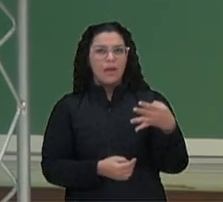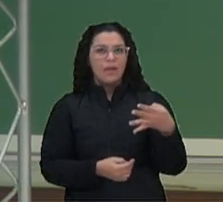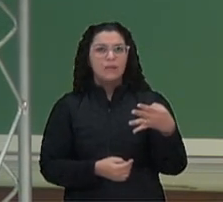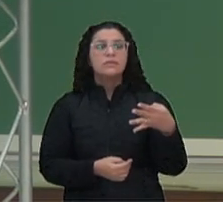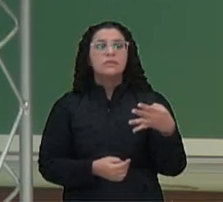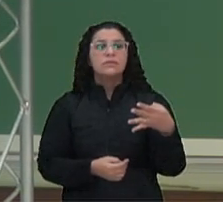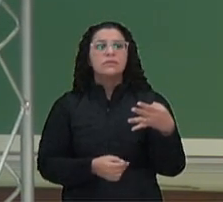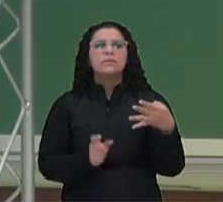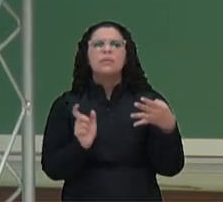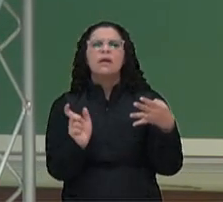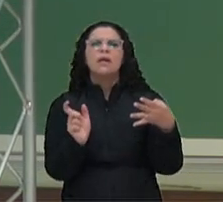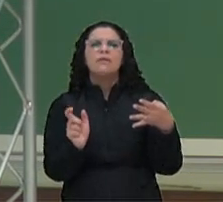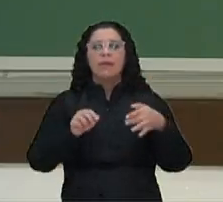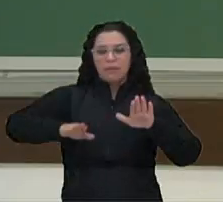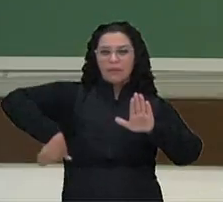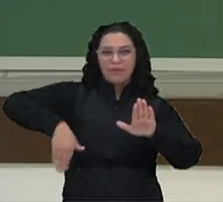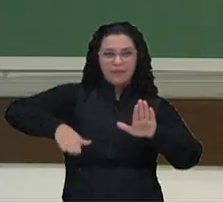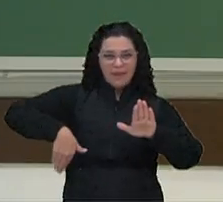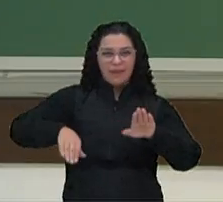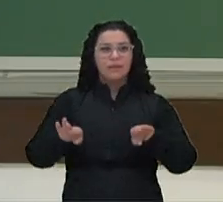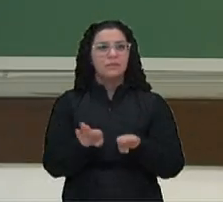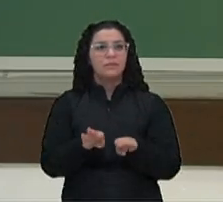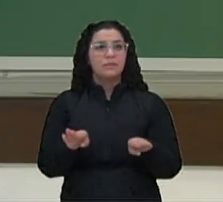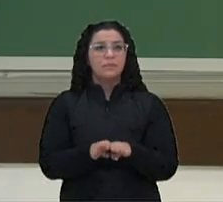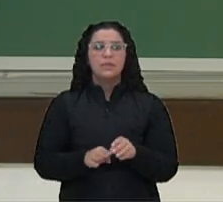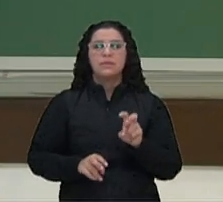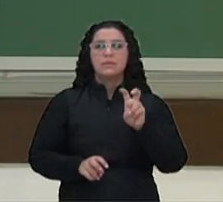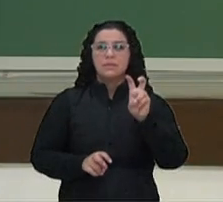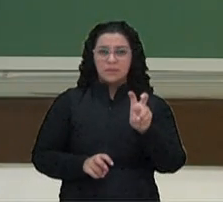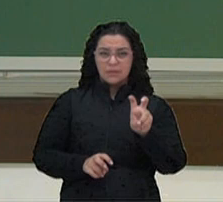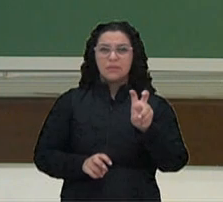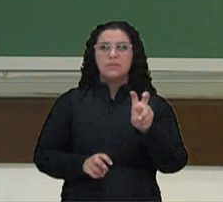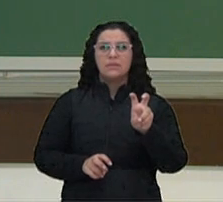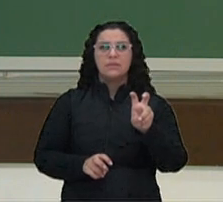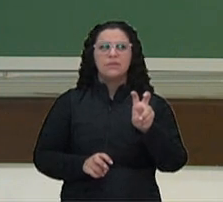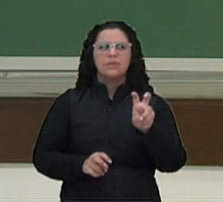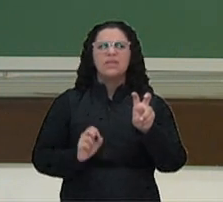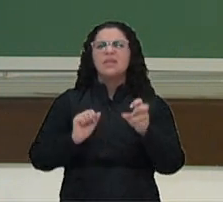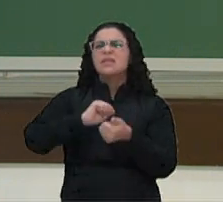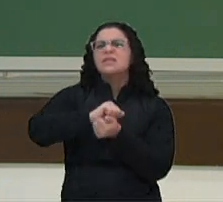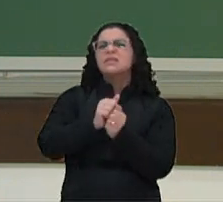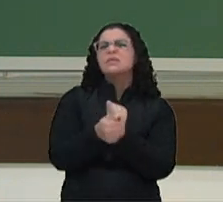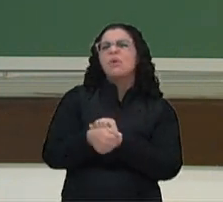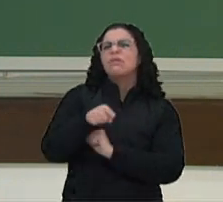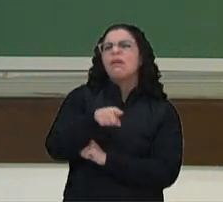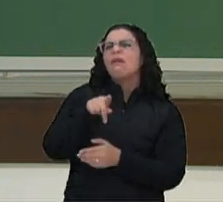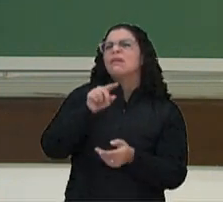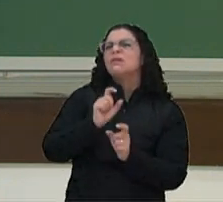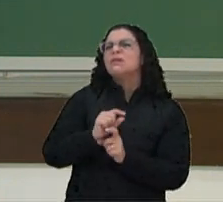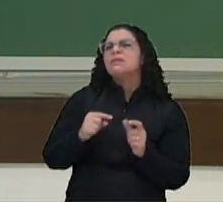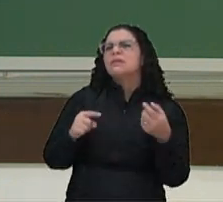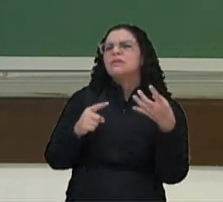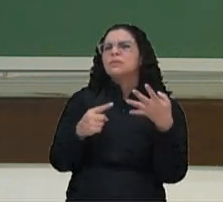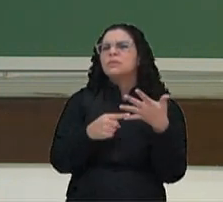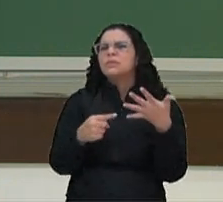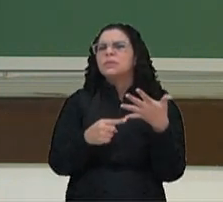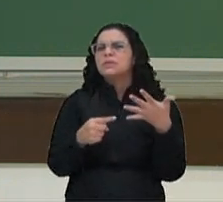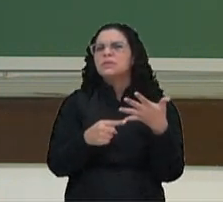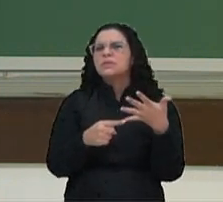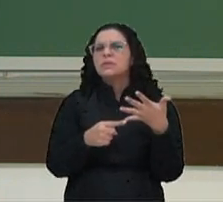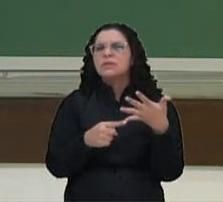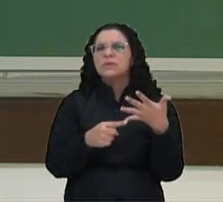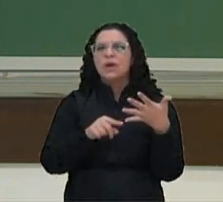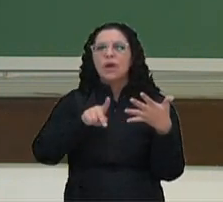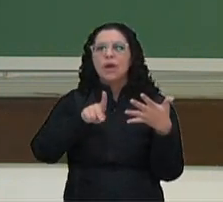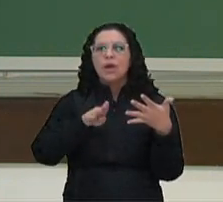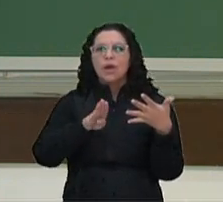swimming, que seria nadar. E chess, boxing. Que esporte será que é esse, hein? Boxing dá para ter